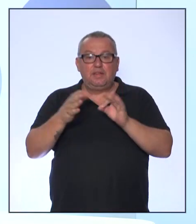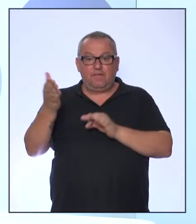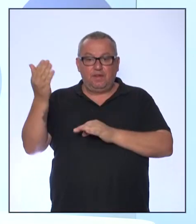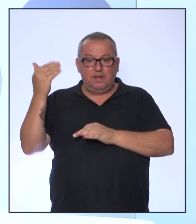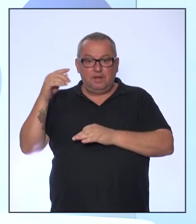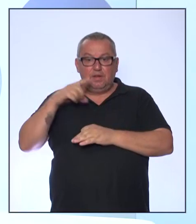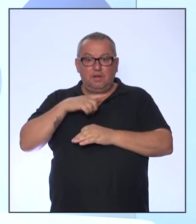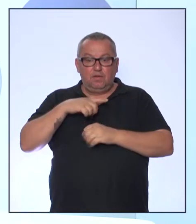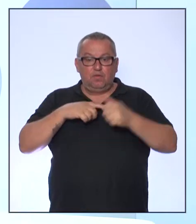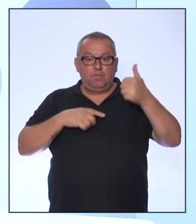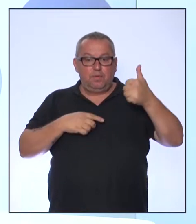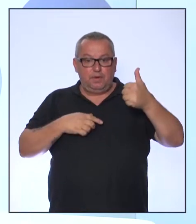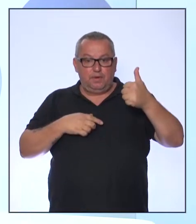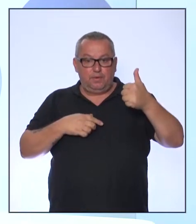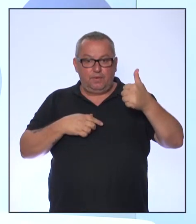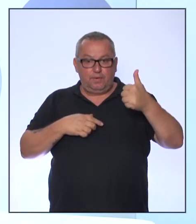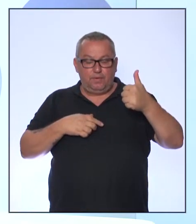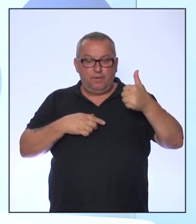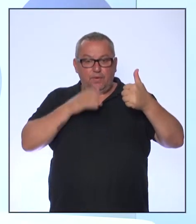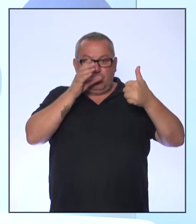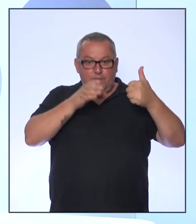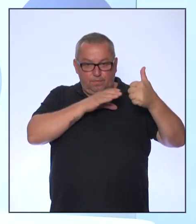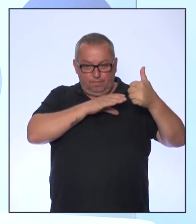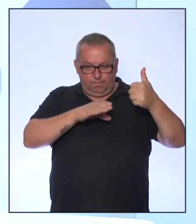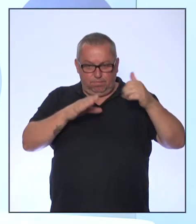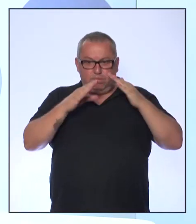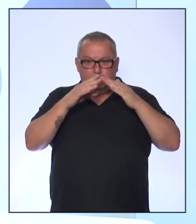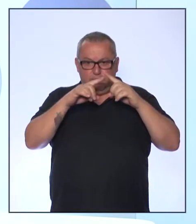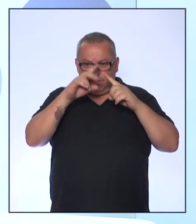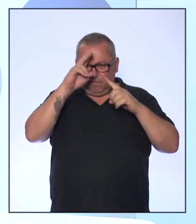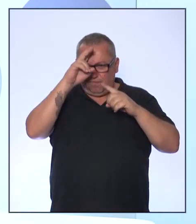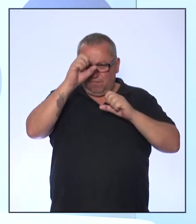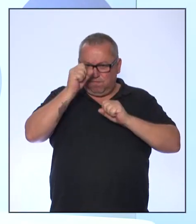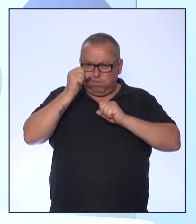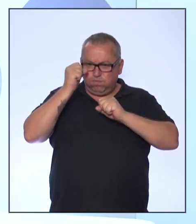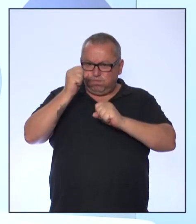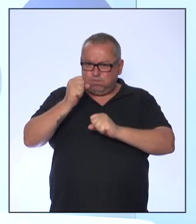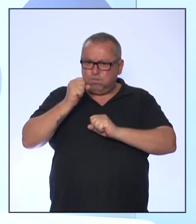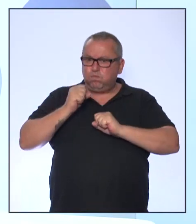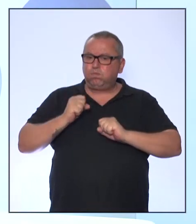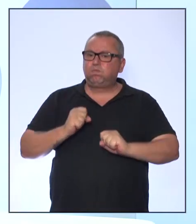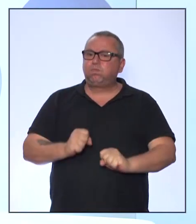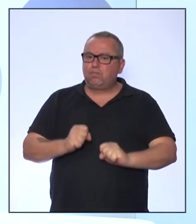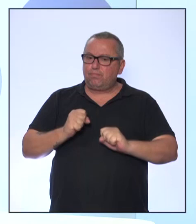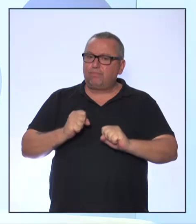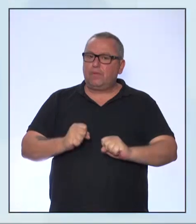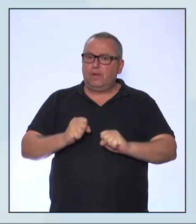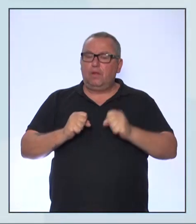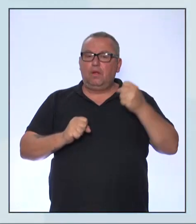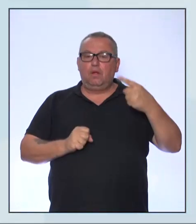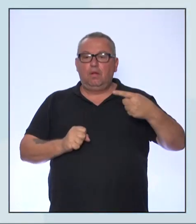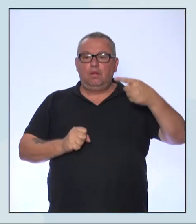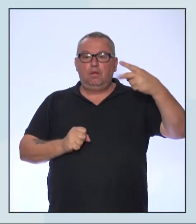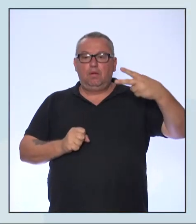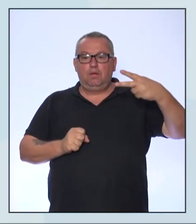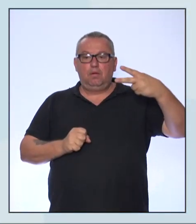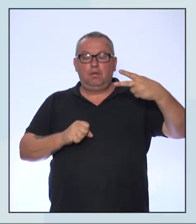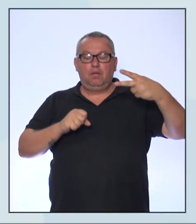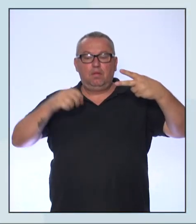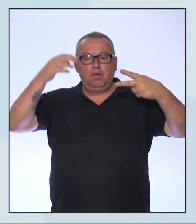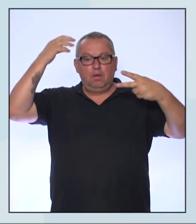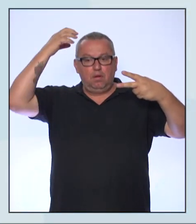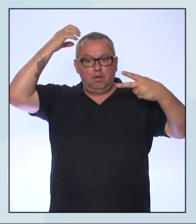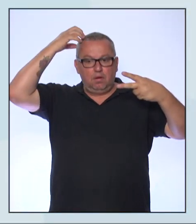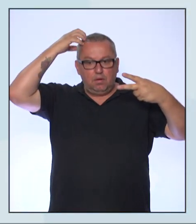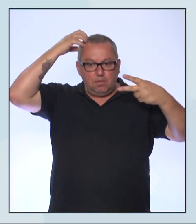você tinha no primeiro Estado o clero, extremamente forte, extremamente poderoso. No segundo Estado, a nobreza,